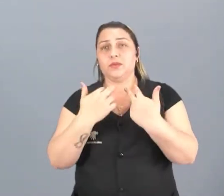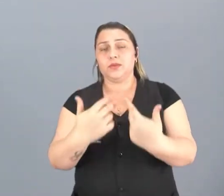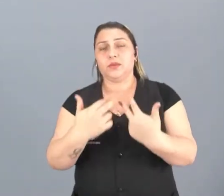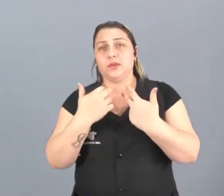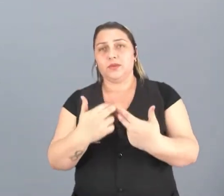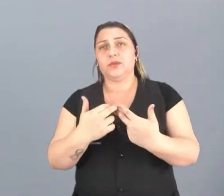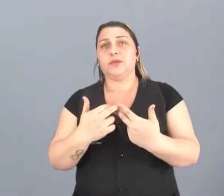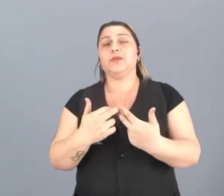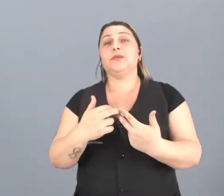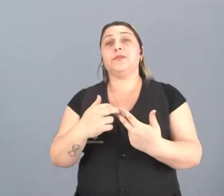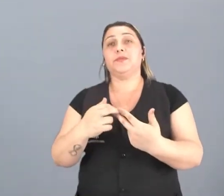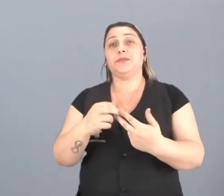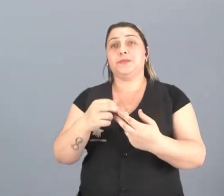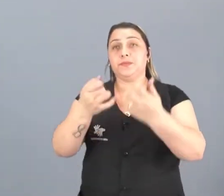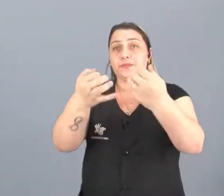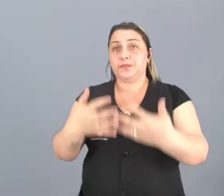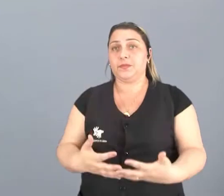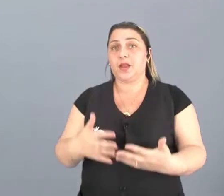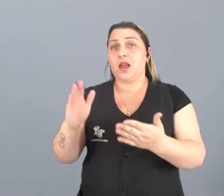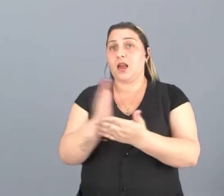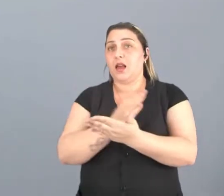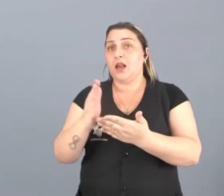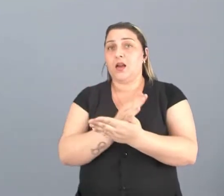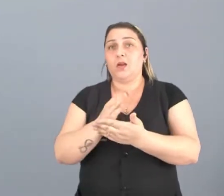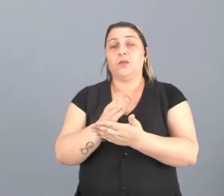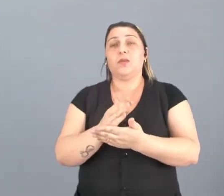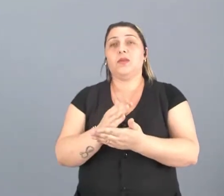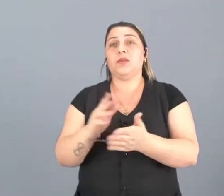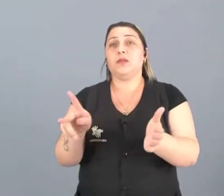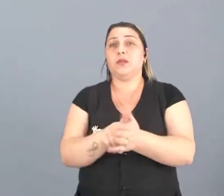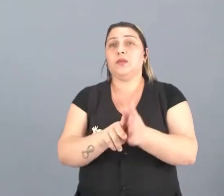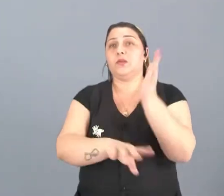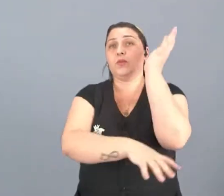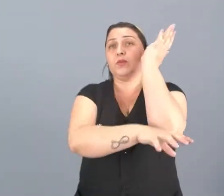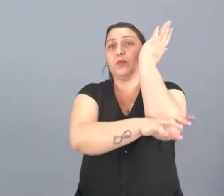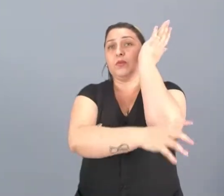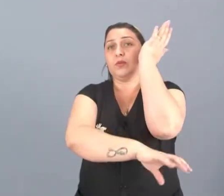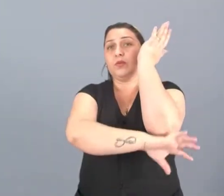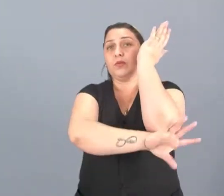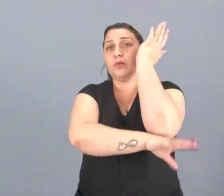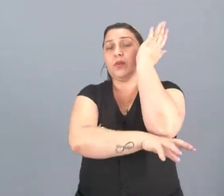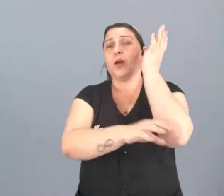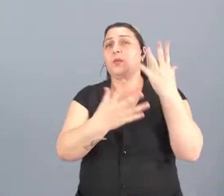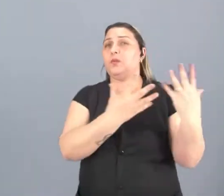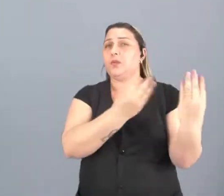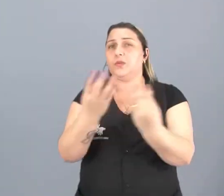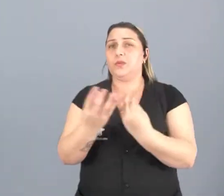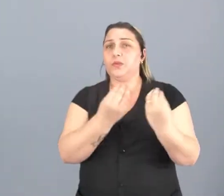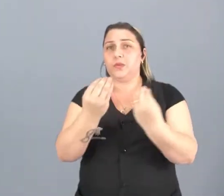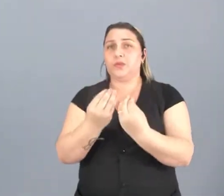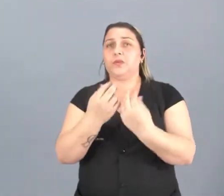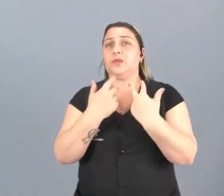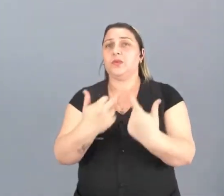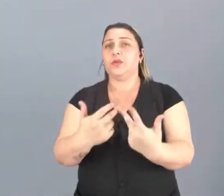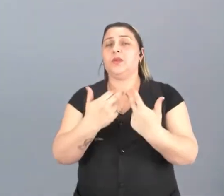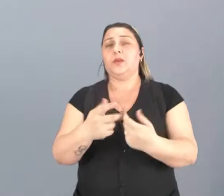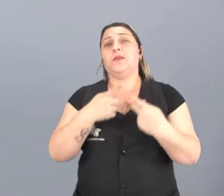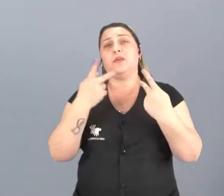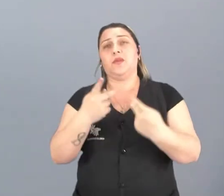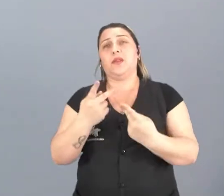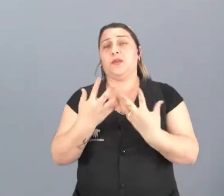que estão aí citadas, algumas não se enquadram necessariamente nesses troncos. Eram muitas, gente, 1.300 idiomas para catalogar é